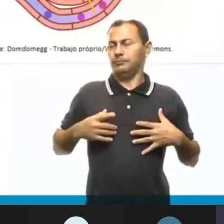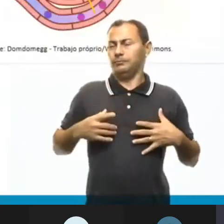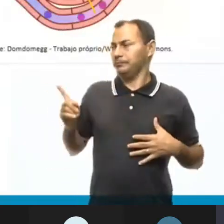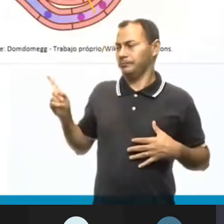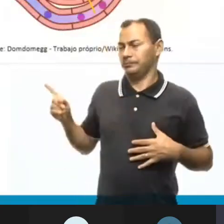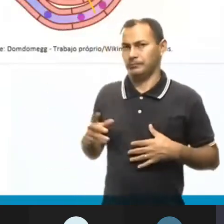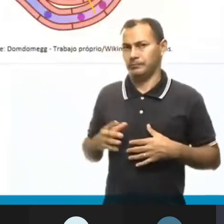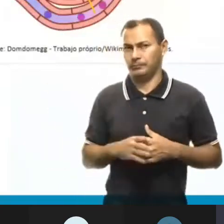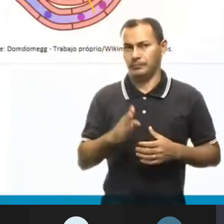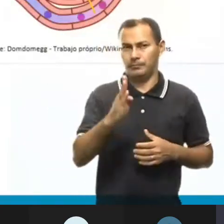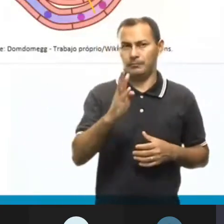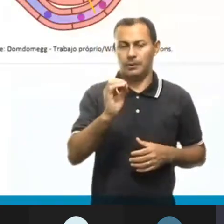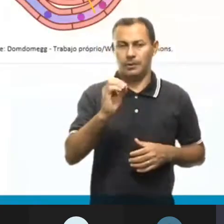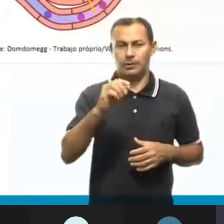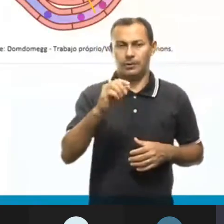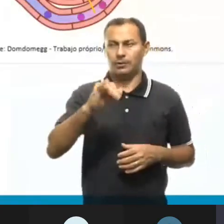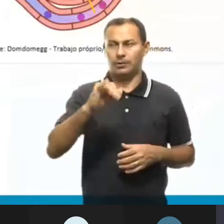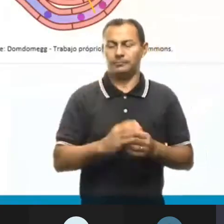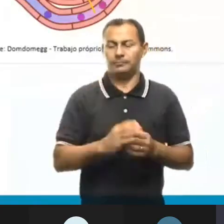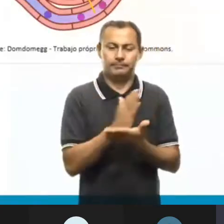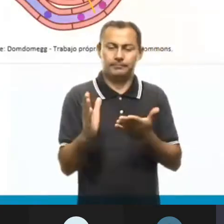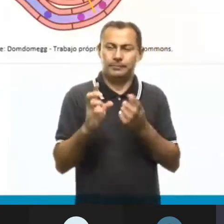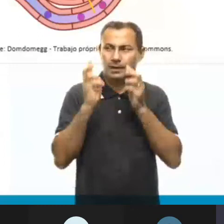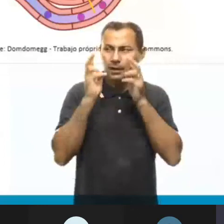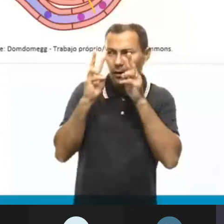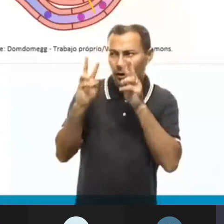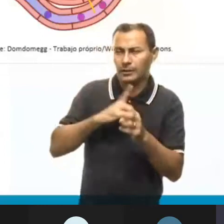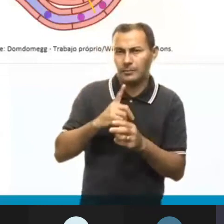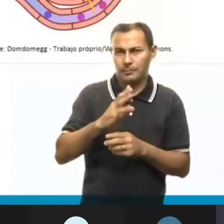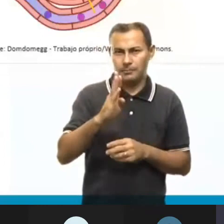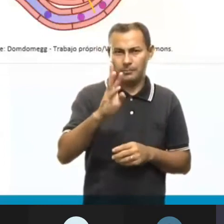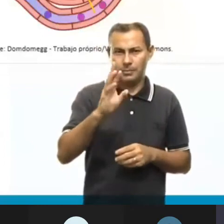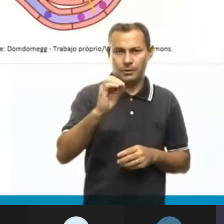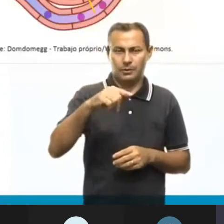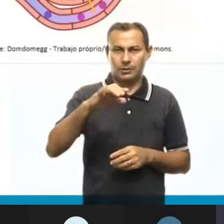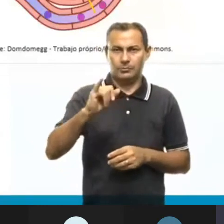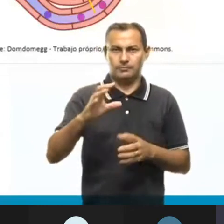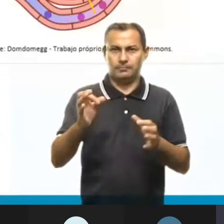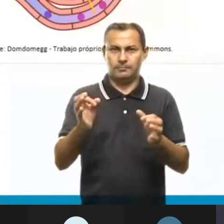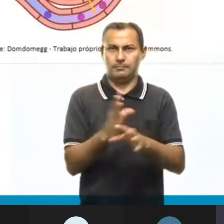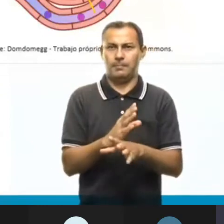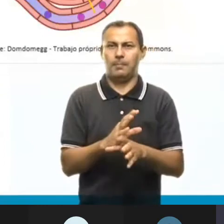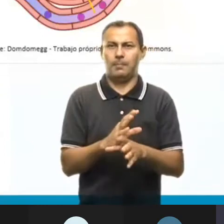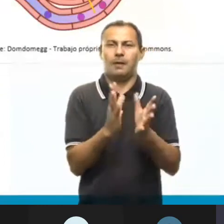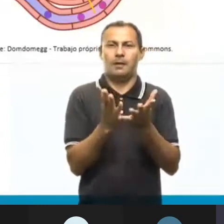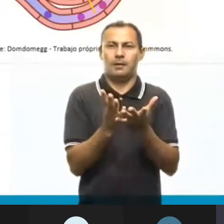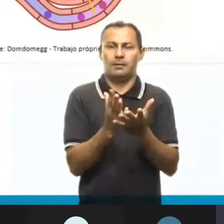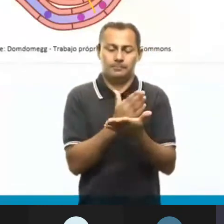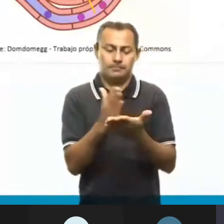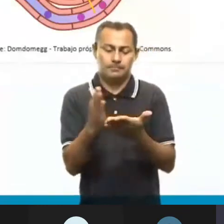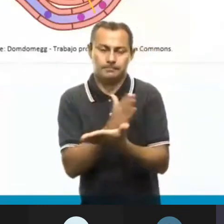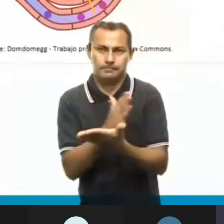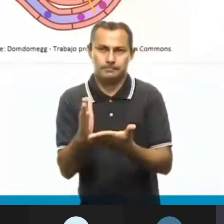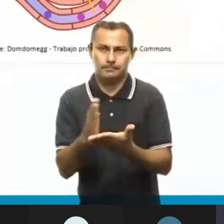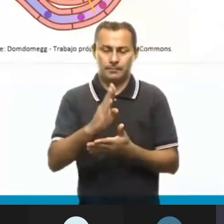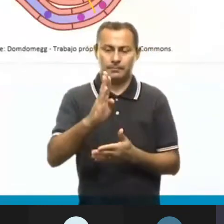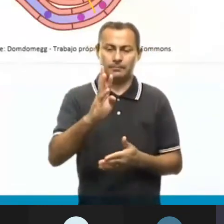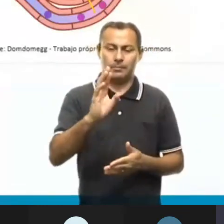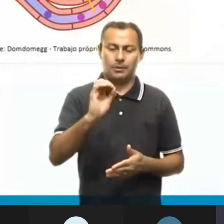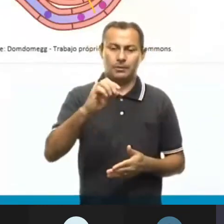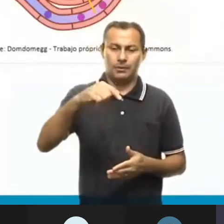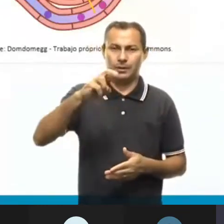os brônquios, eles vão se dividindo, né? Lá nós temos o brônquio terminal. O brônquio terminal, ele se divide aqui